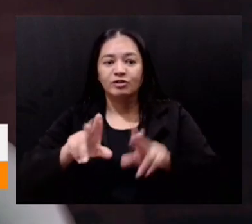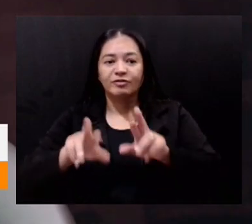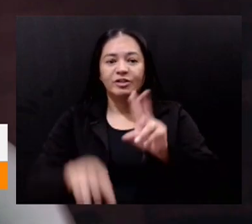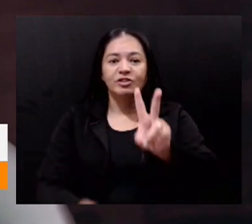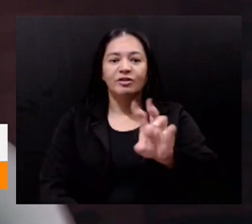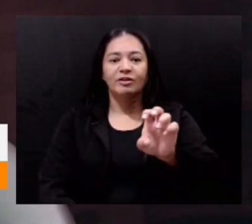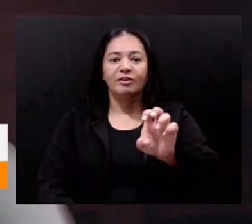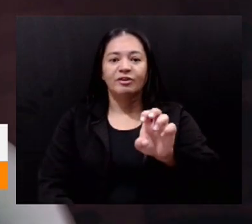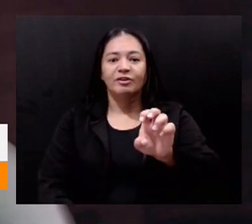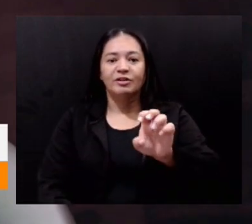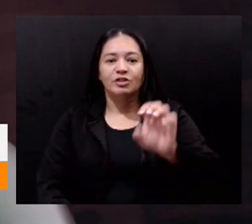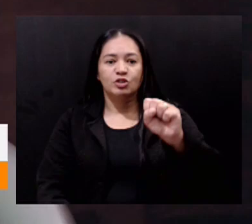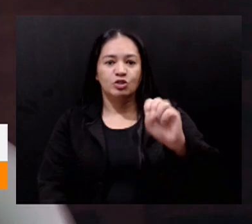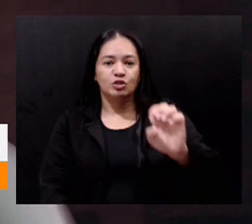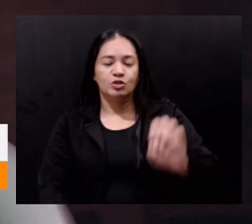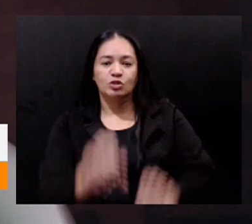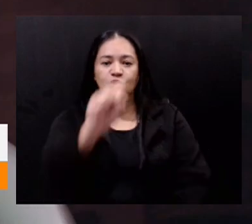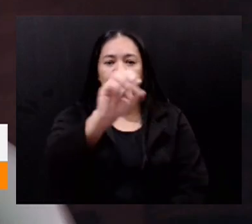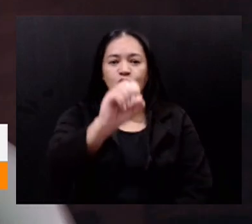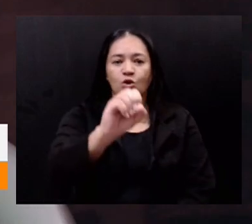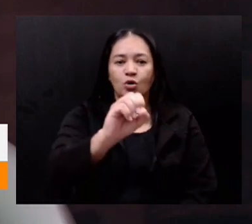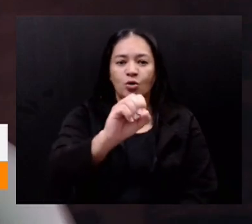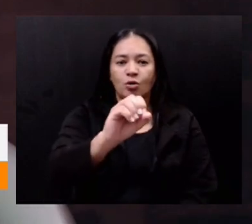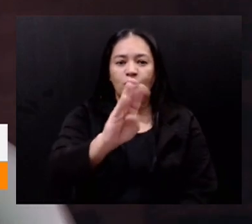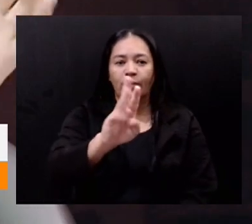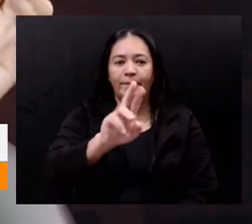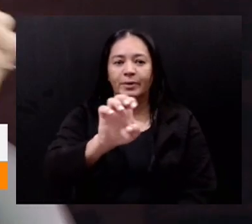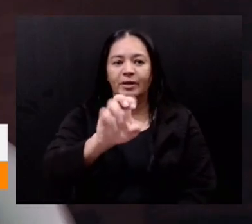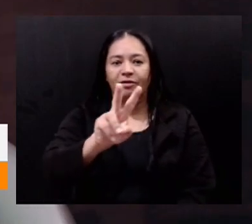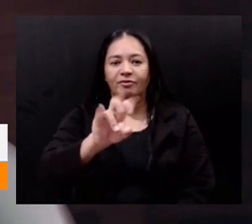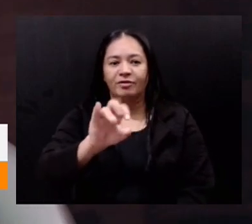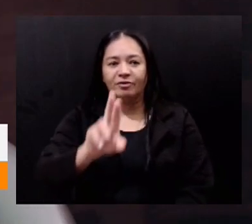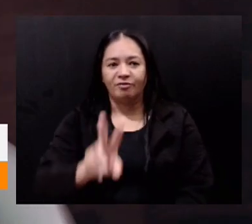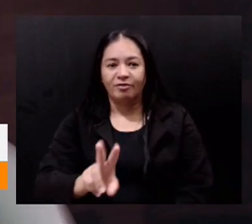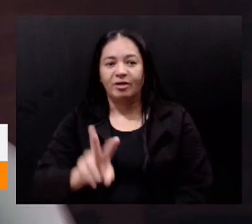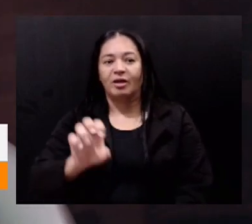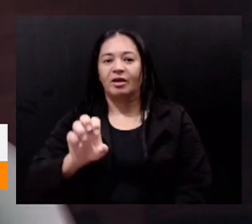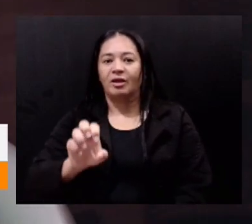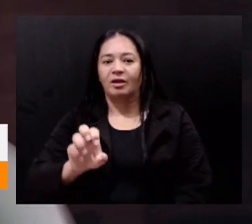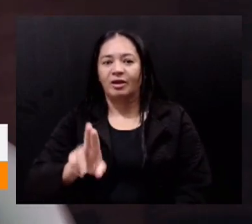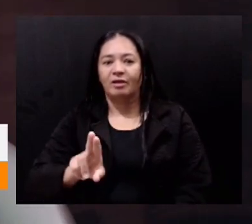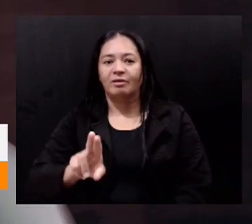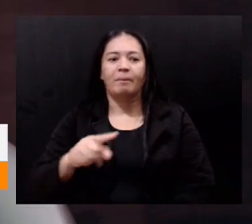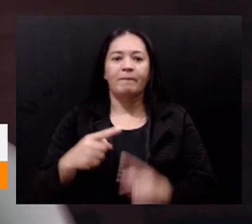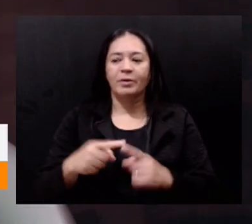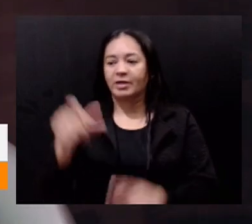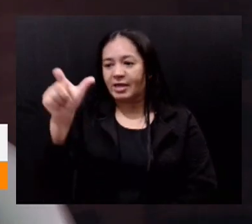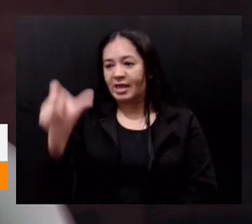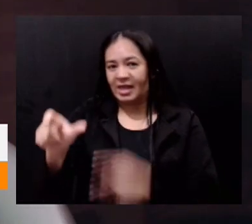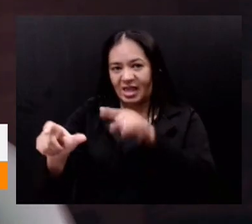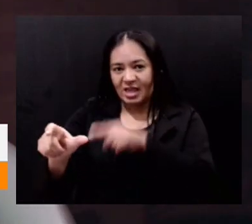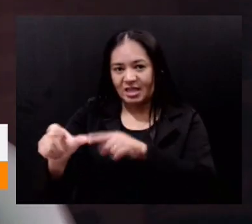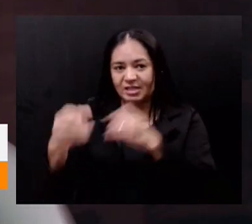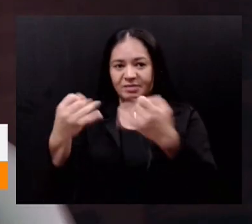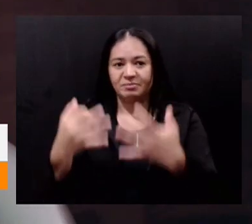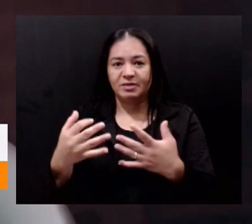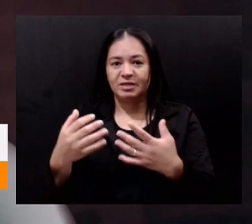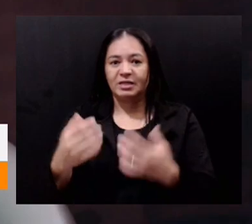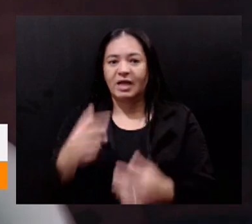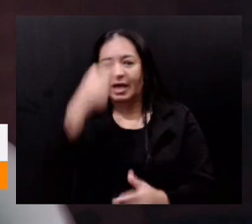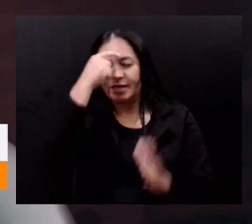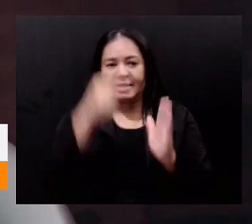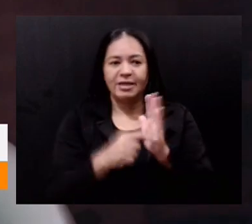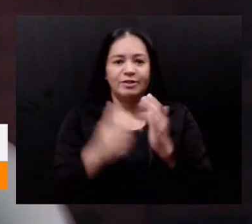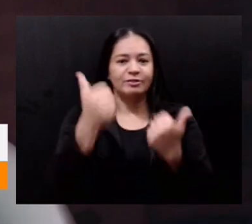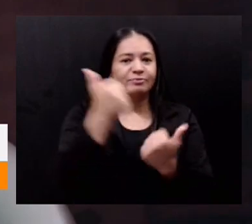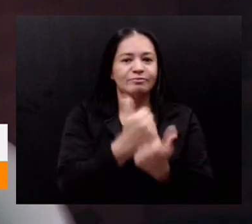não concordo muito com o Mark Uhum. Zuckerberg, porque ele fala da seguinte forma: "Ai, vai substituir". Não substitui, porque a